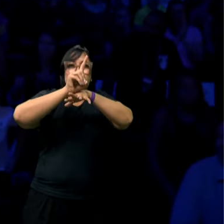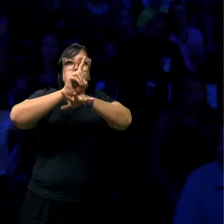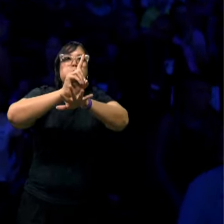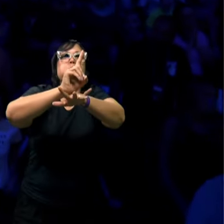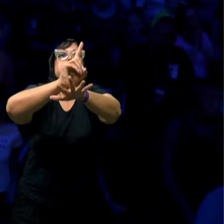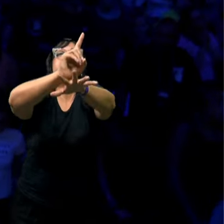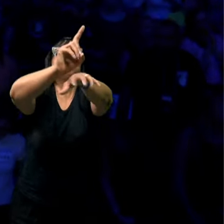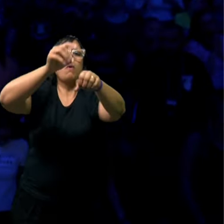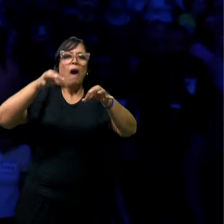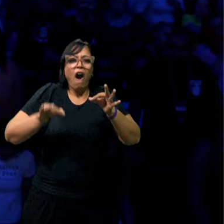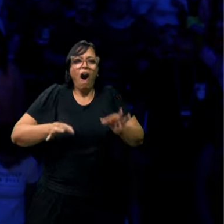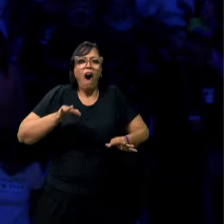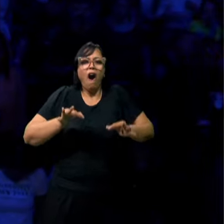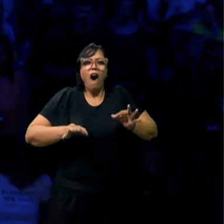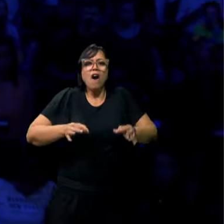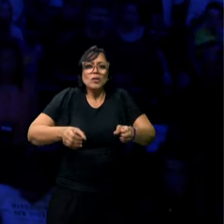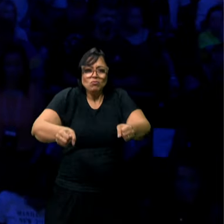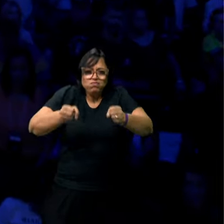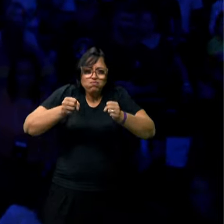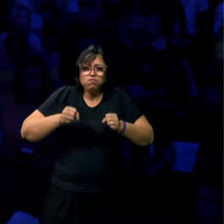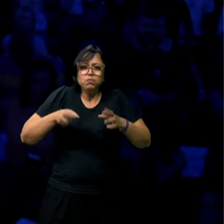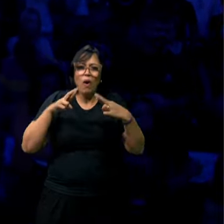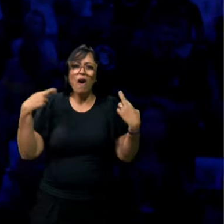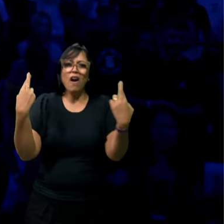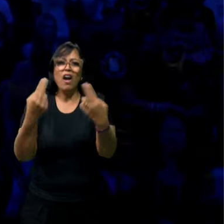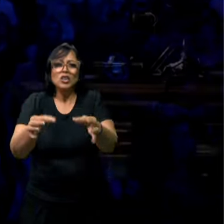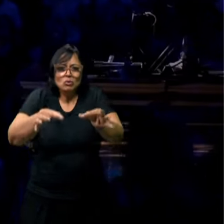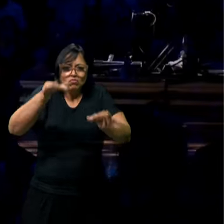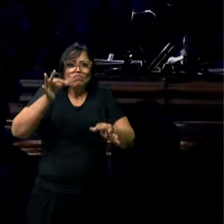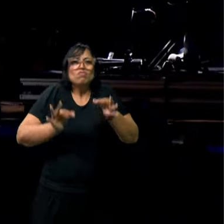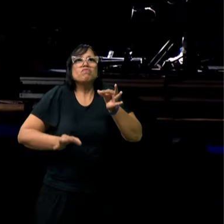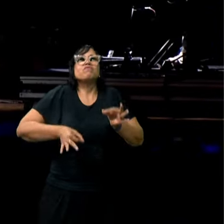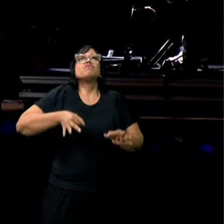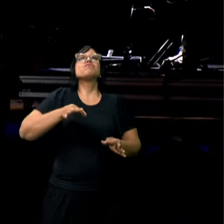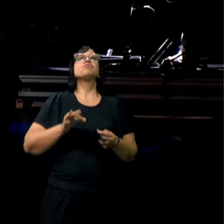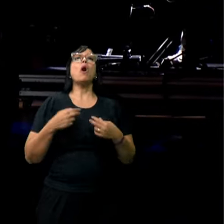existe justiça em nós e através de nós, Senhor.